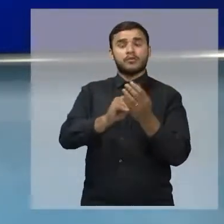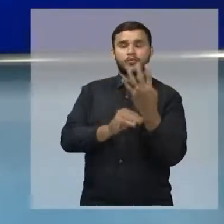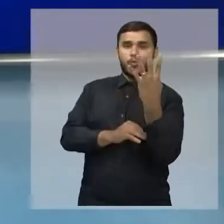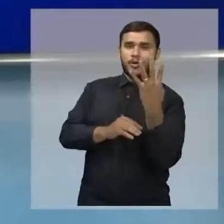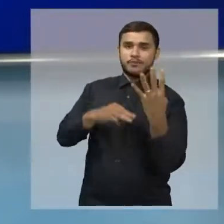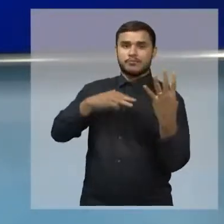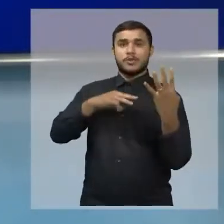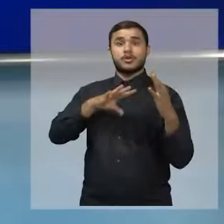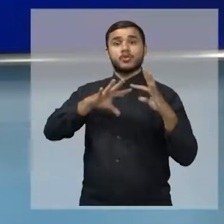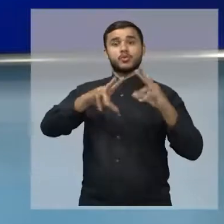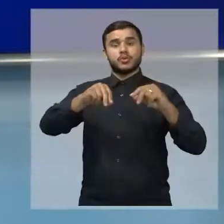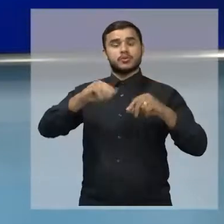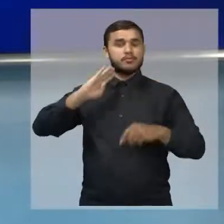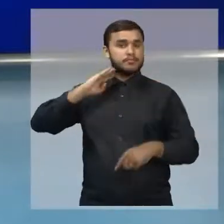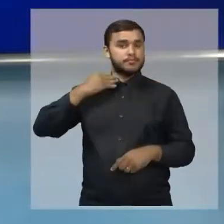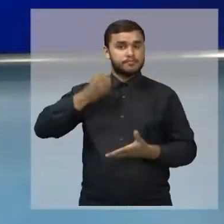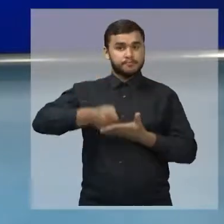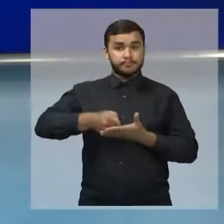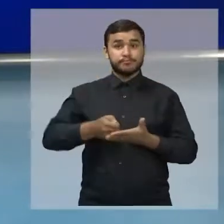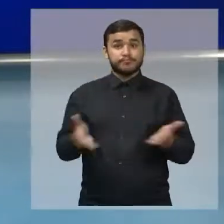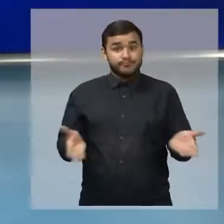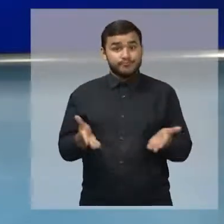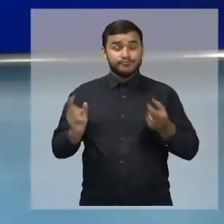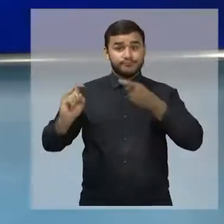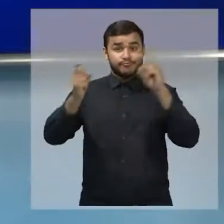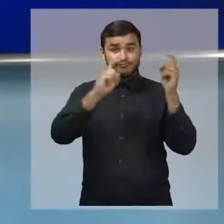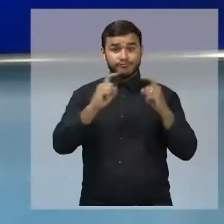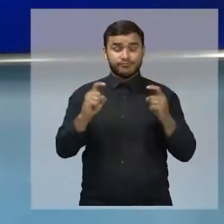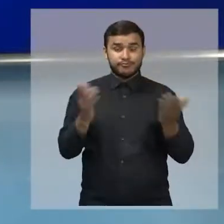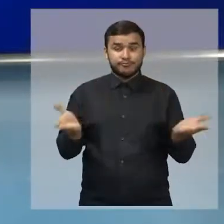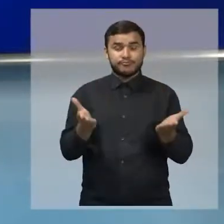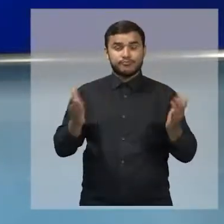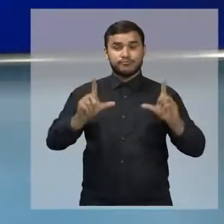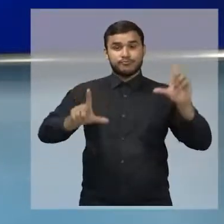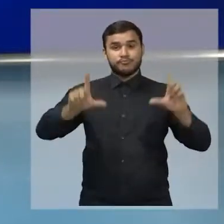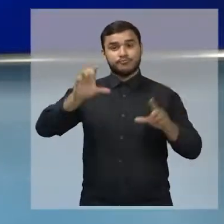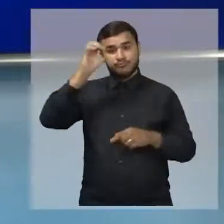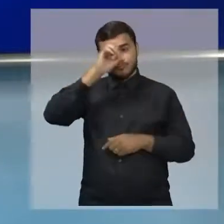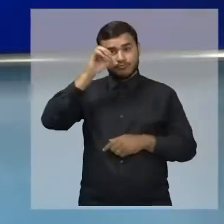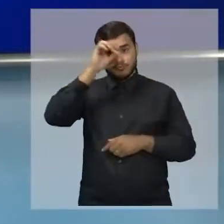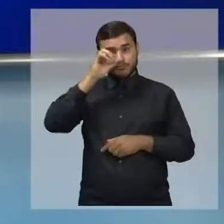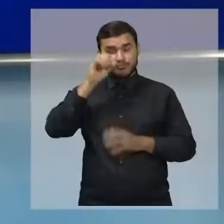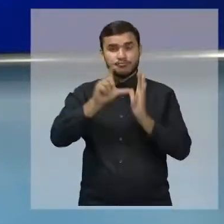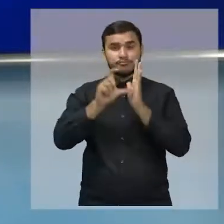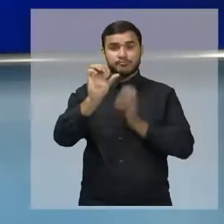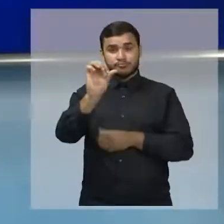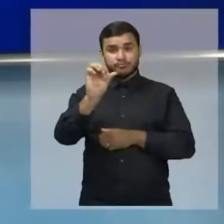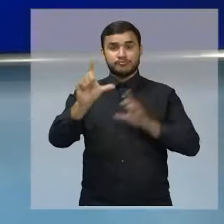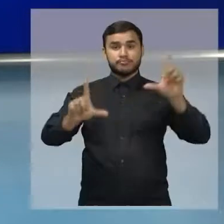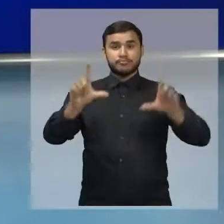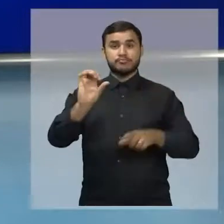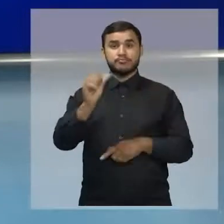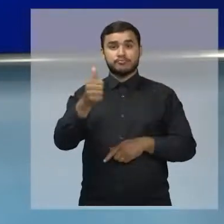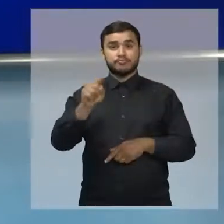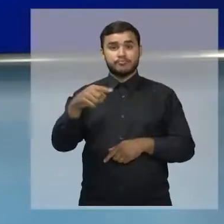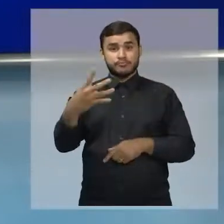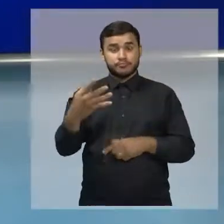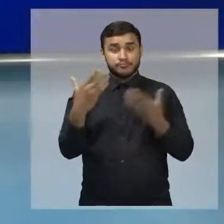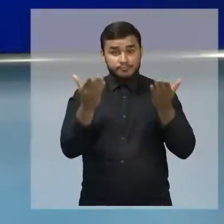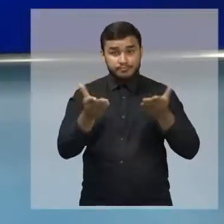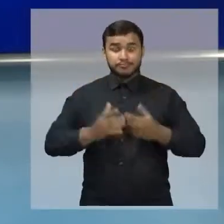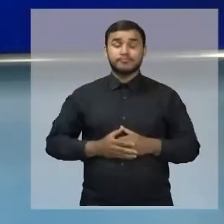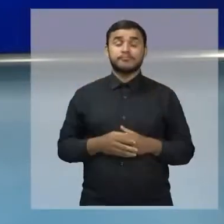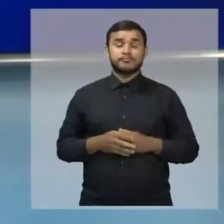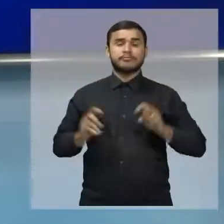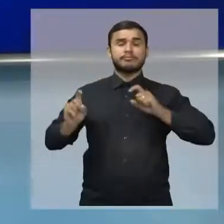para discutirmos estas e outras questões que estamos iniciando mais uma edição do programa Observatório pela TV Fortaleza, canal 6 da Multiplay e